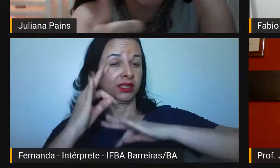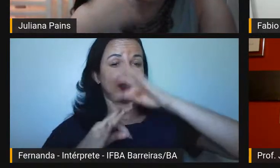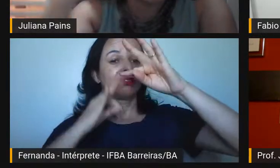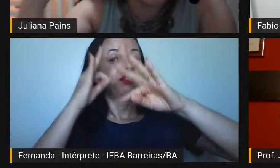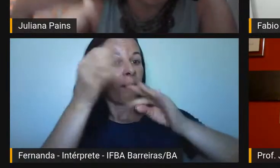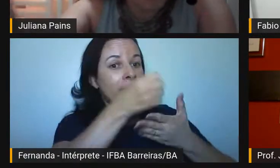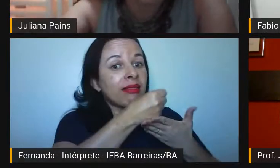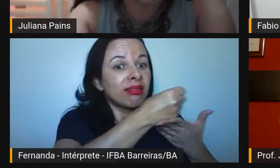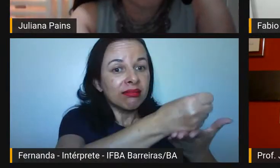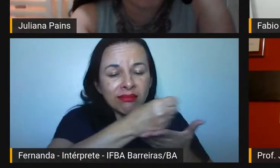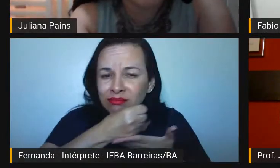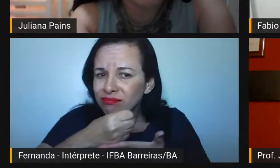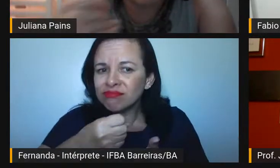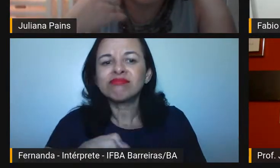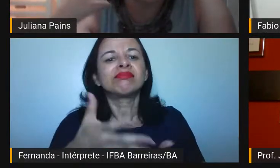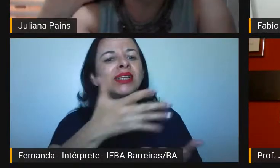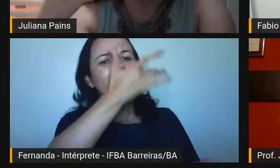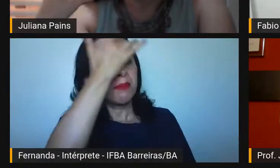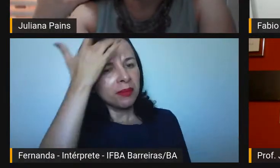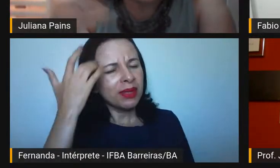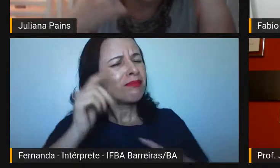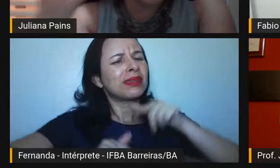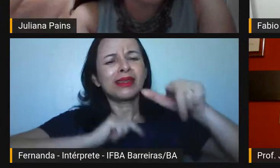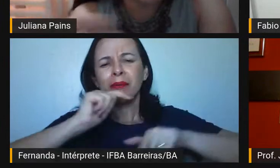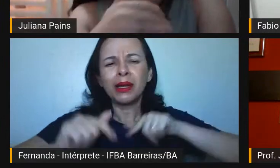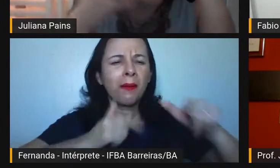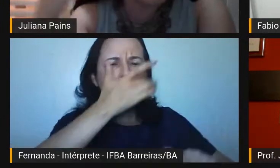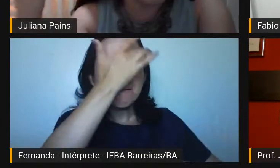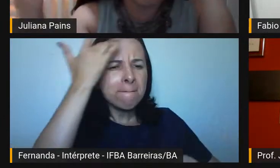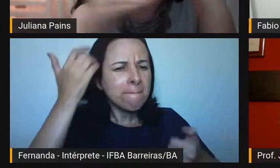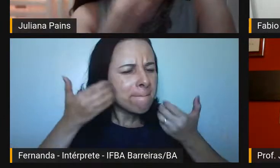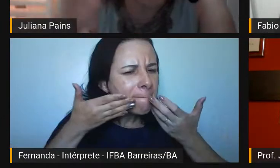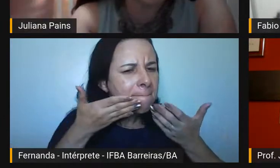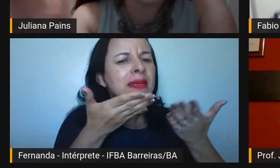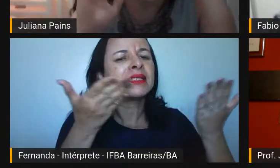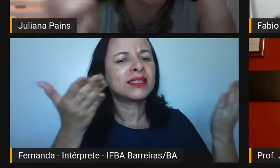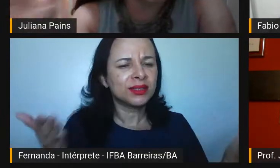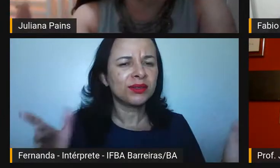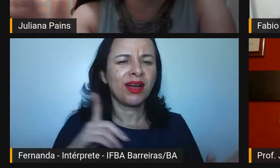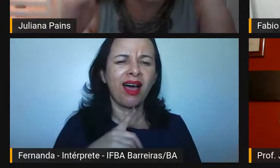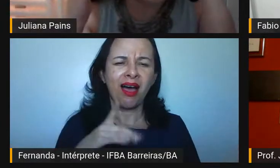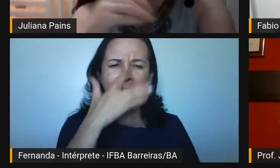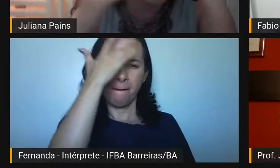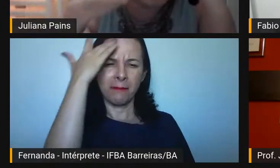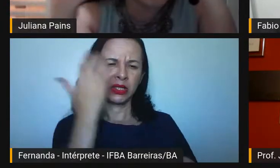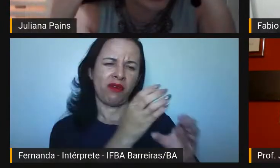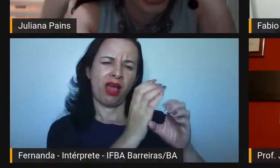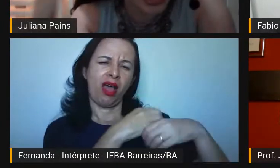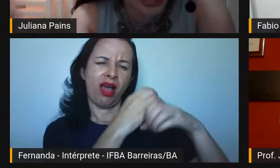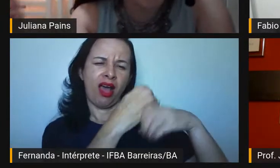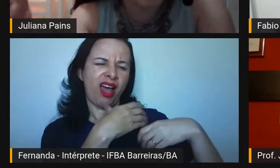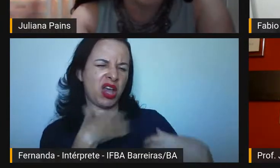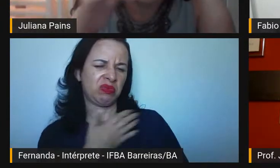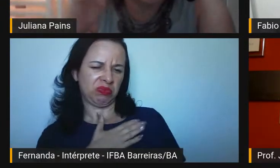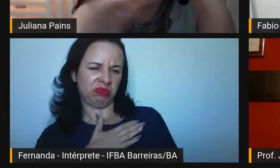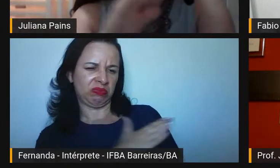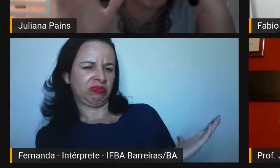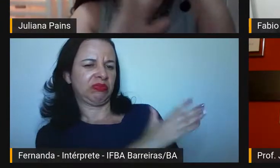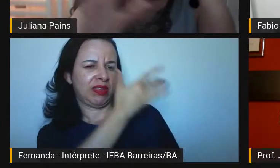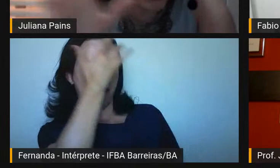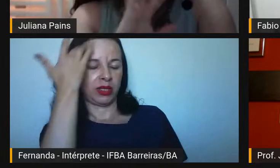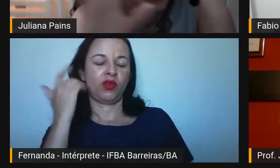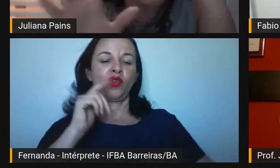sobre pessoas trabalhando com pessoas né então assim que entra engenharia achando que não gosto de gente vou trabalhar com máquina tá fazendo dinheiro errado